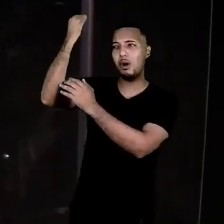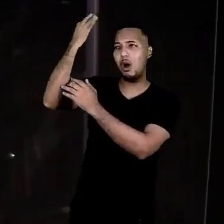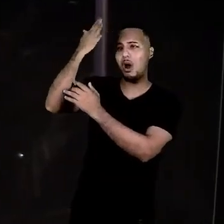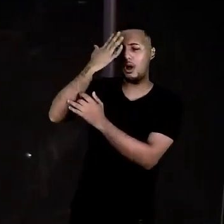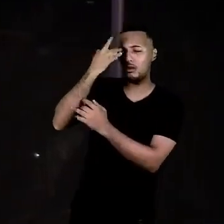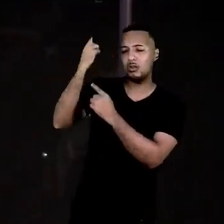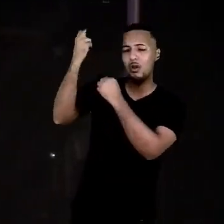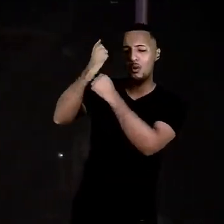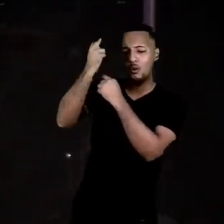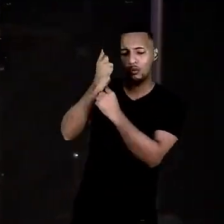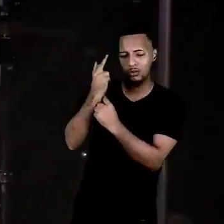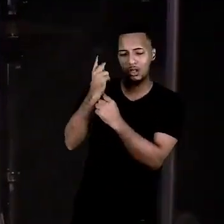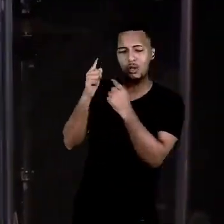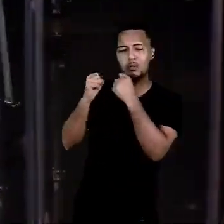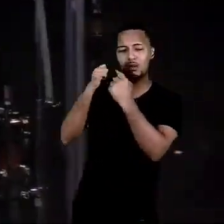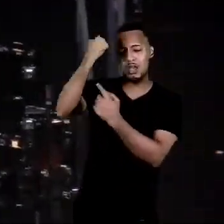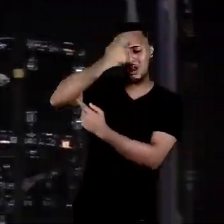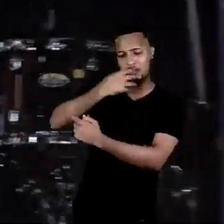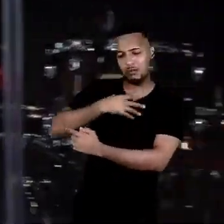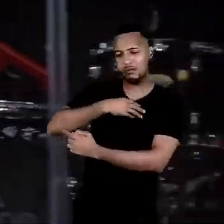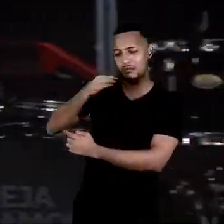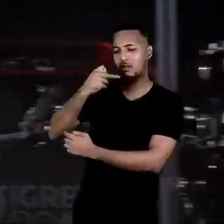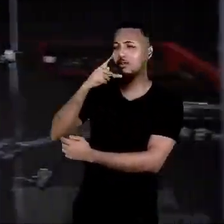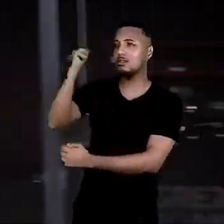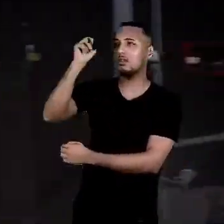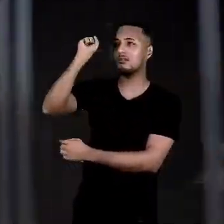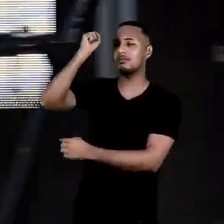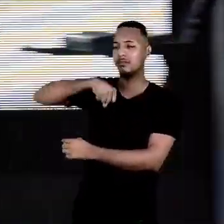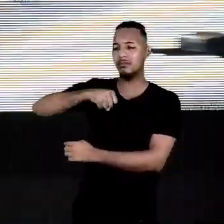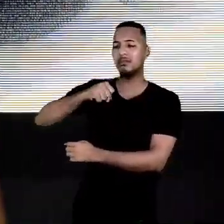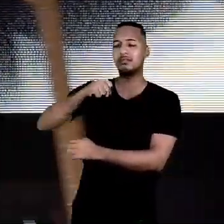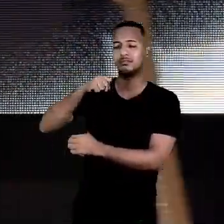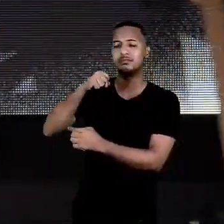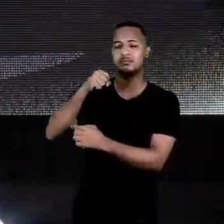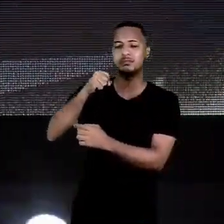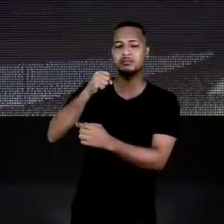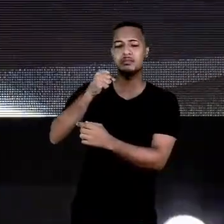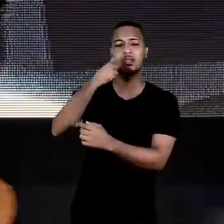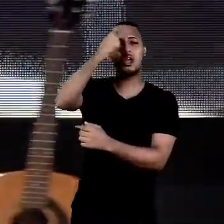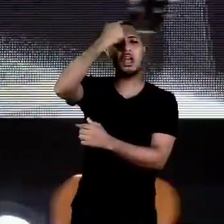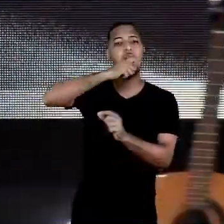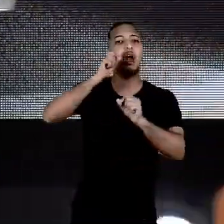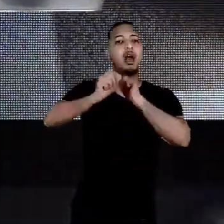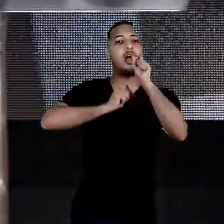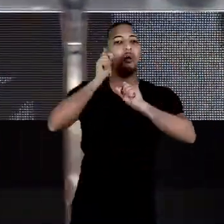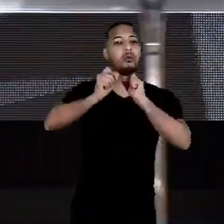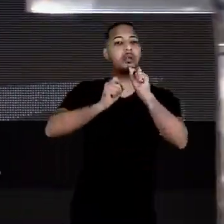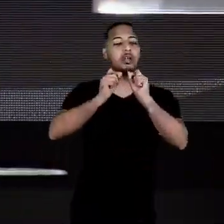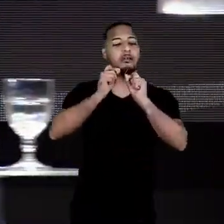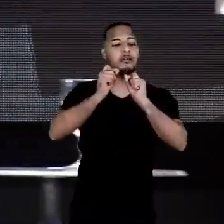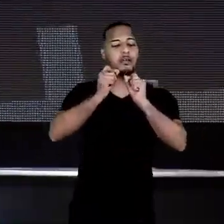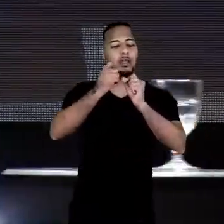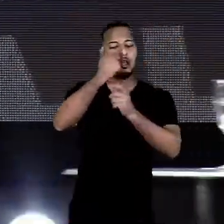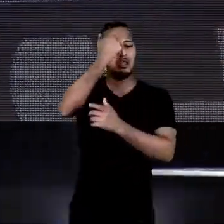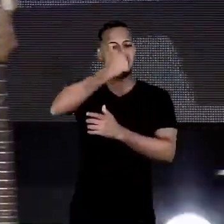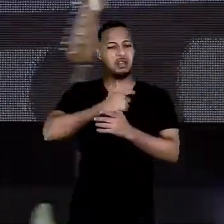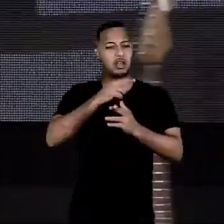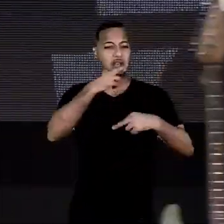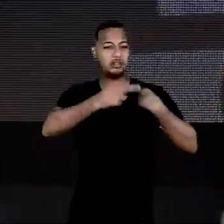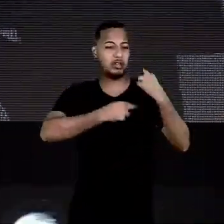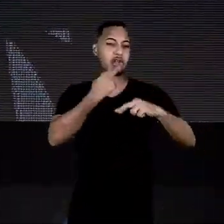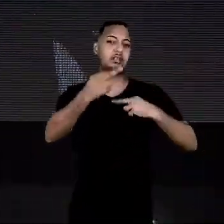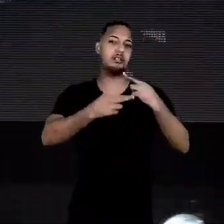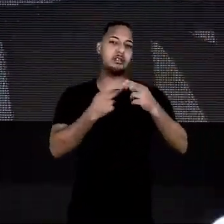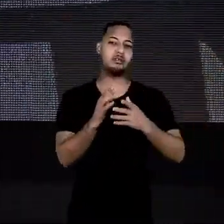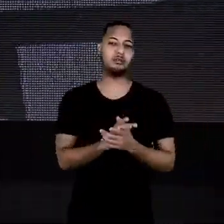paternidade, porque eu sou o teu filho. Isso se chama restauração de identidade. E sobre isso, todos nós